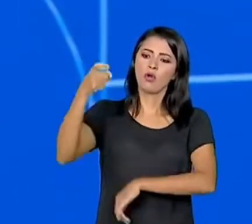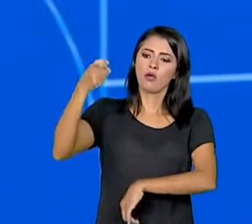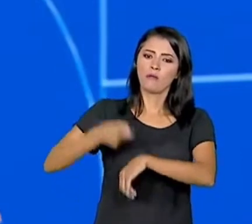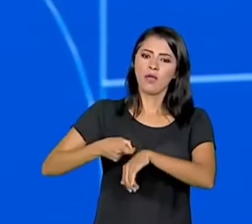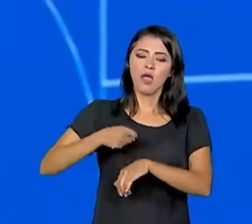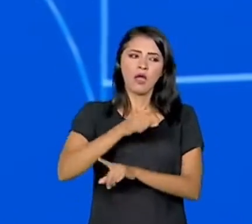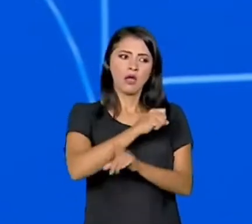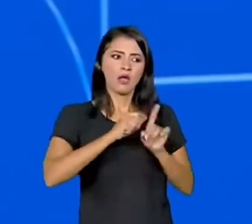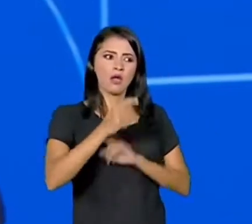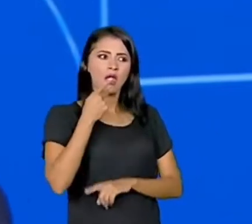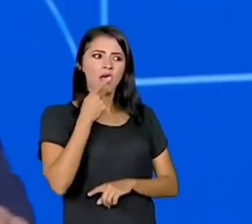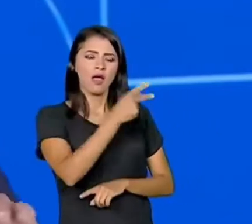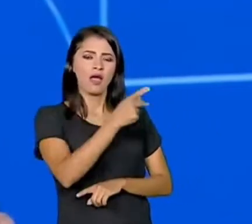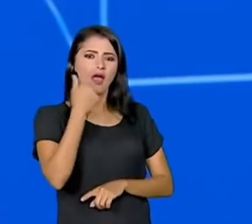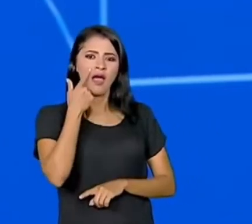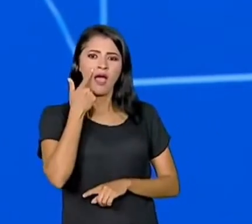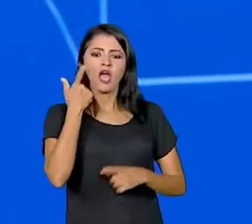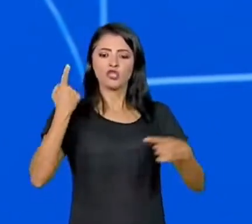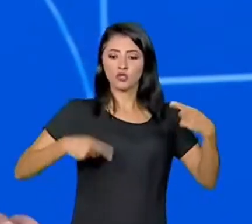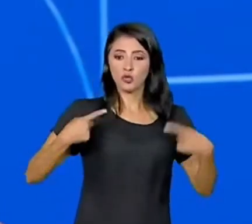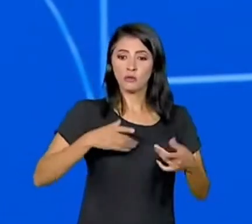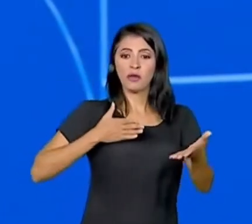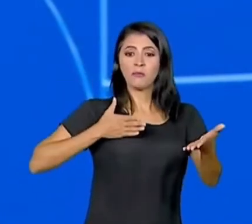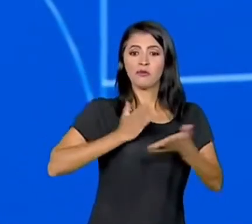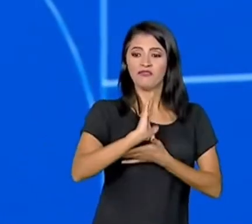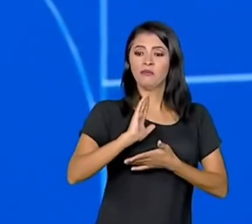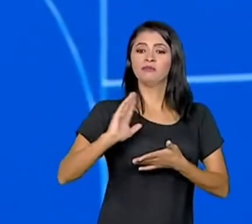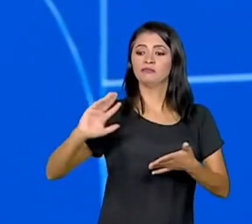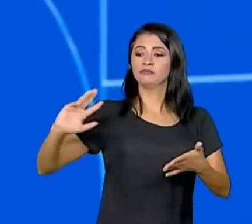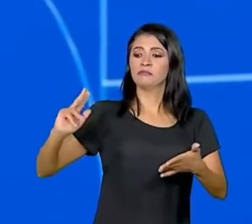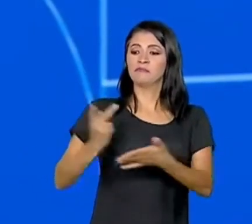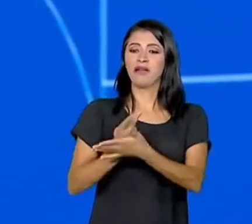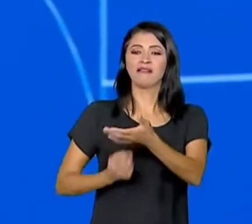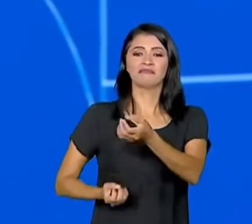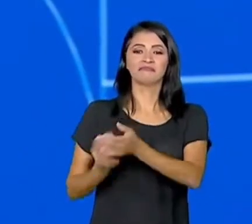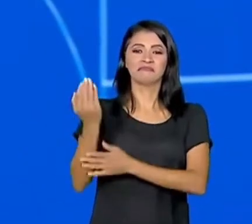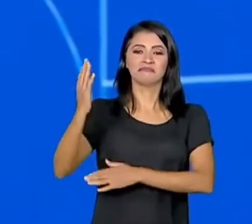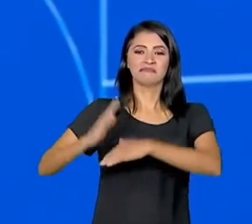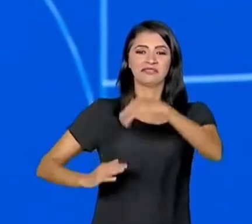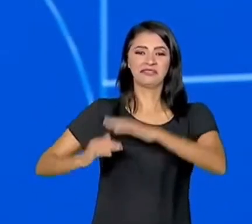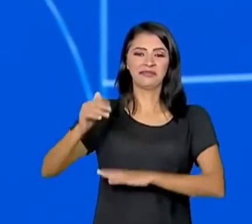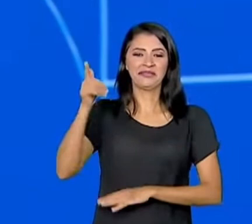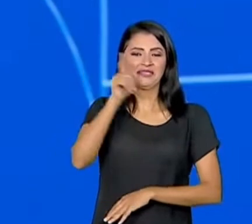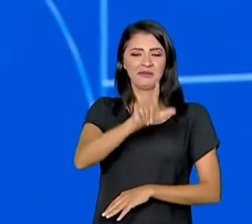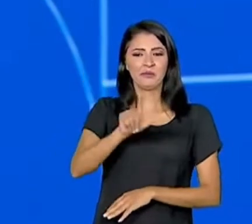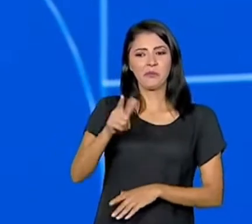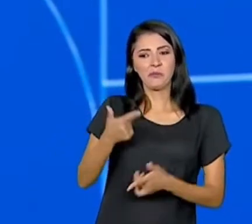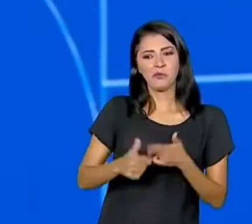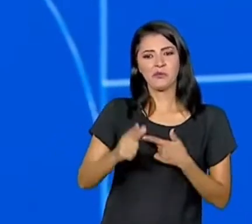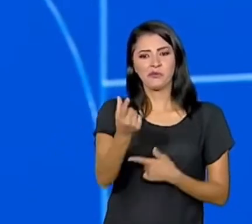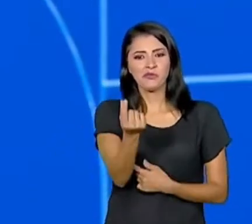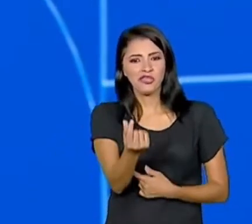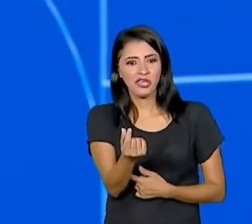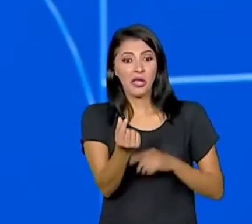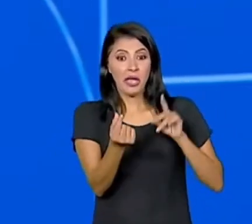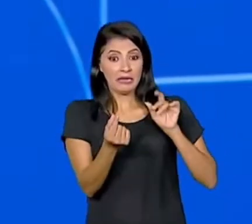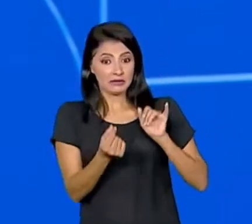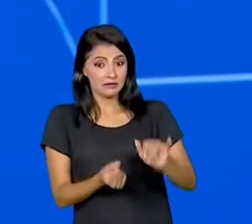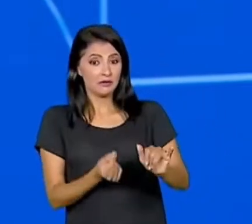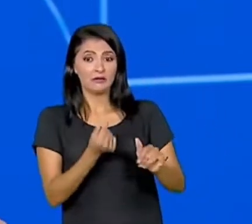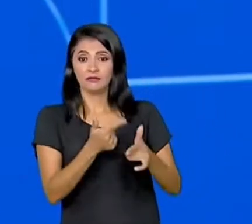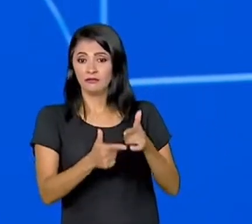falar. Discutimos, aprovamos e aconteceu. O nosso problema era dinheiro. Se dinheiro não é